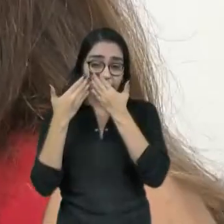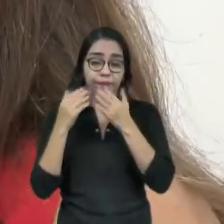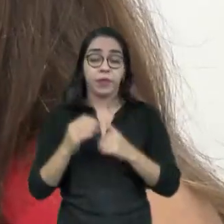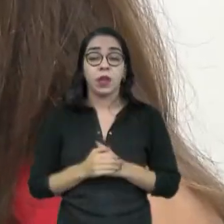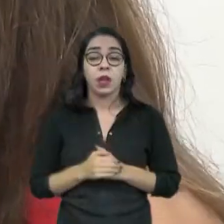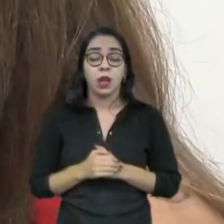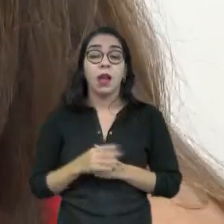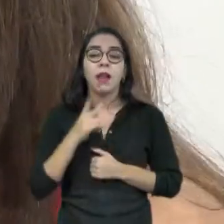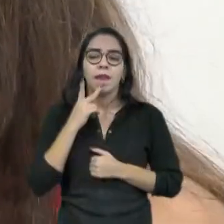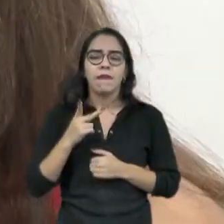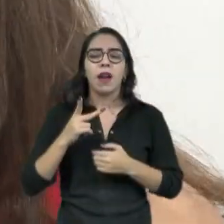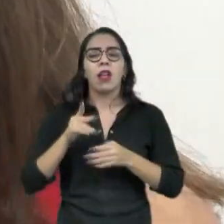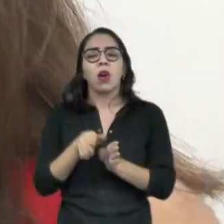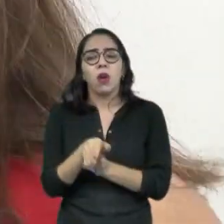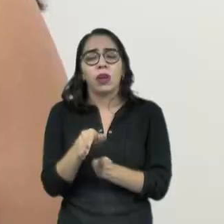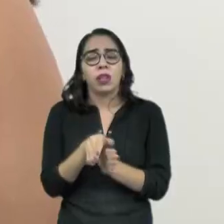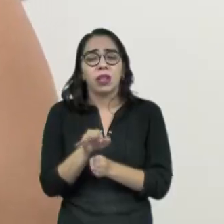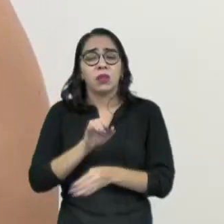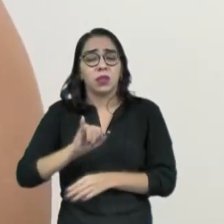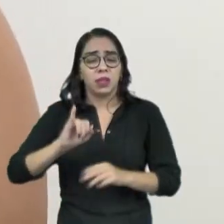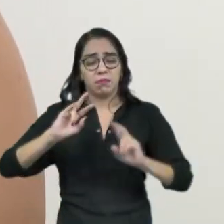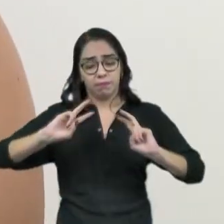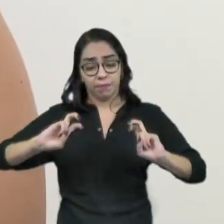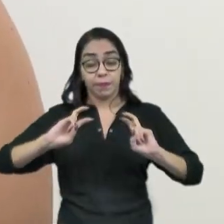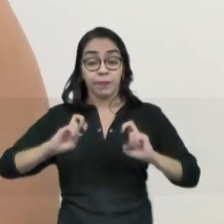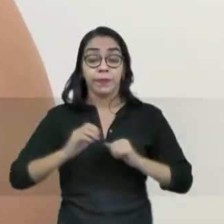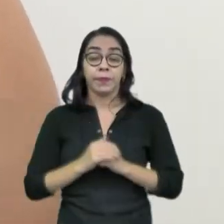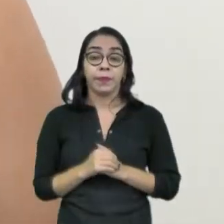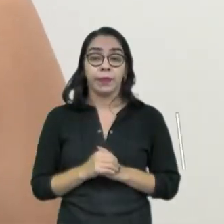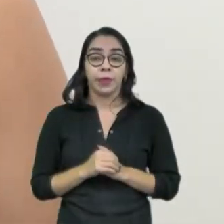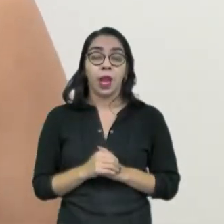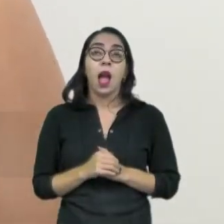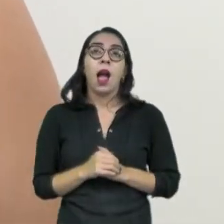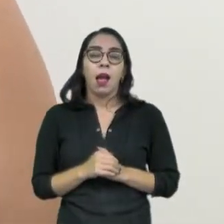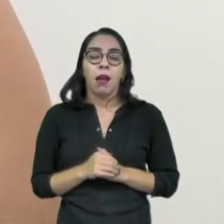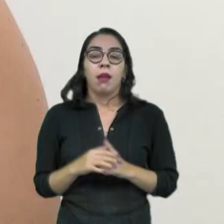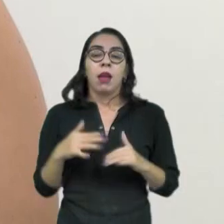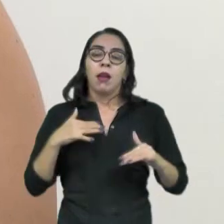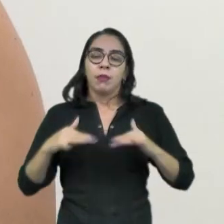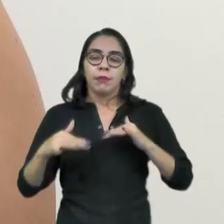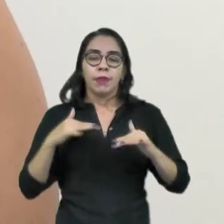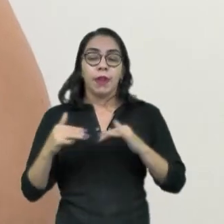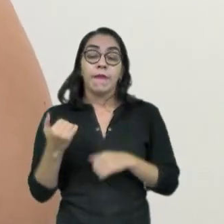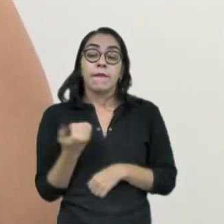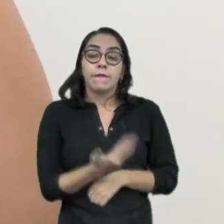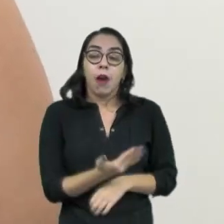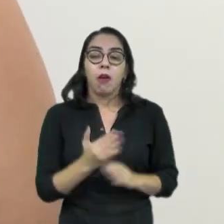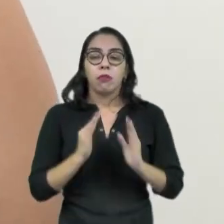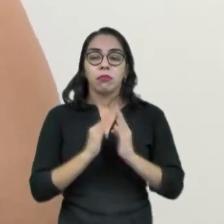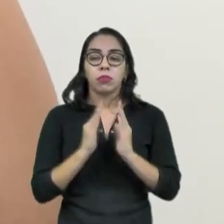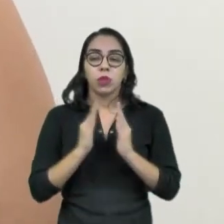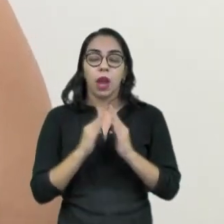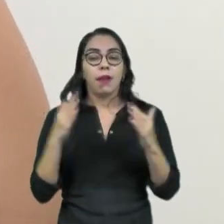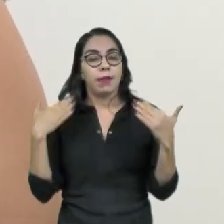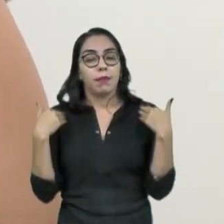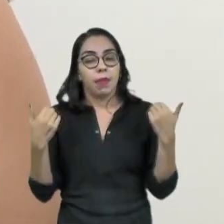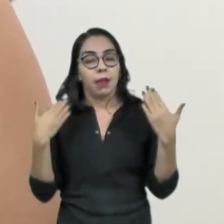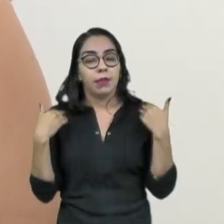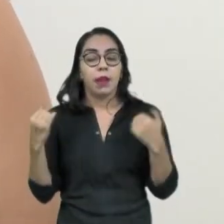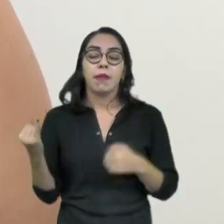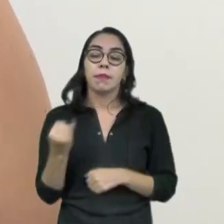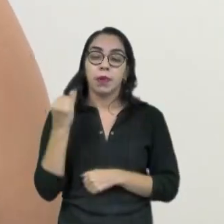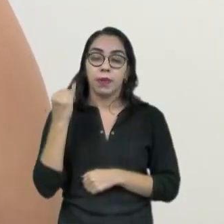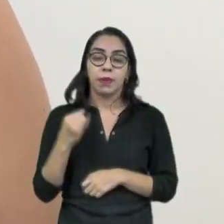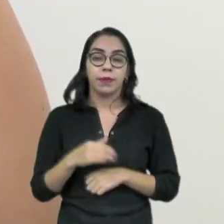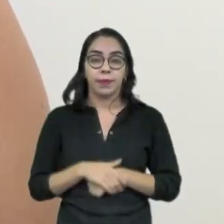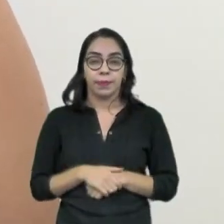para quem se vê nessa situação atividades ao ar livre fora de casa é extremamente importante estar